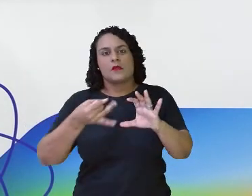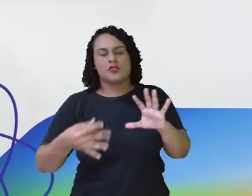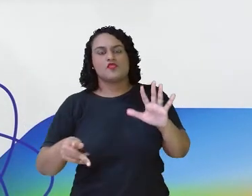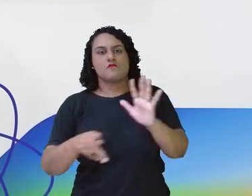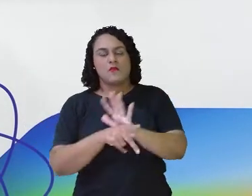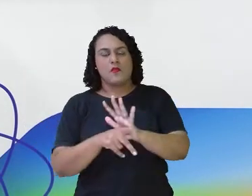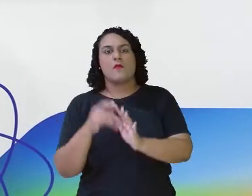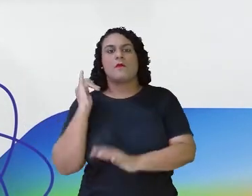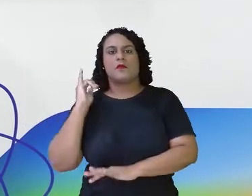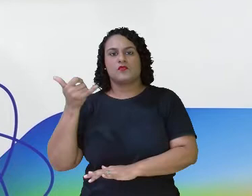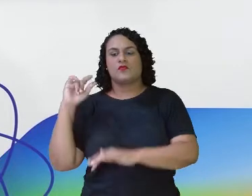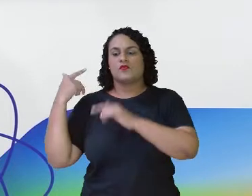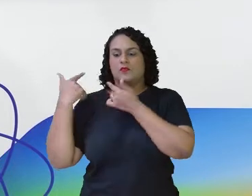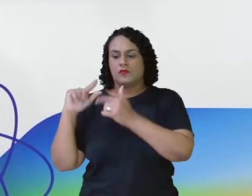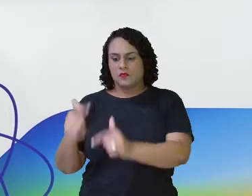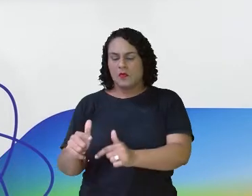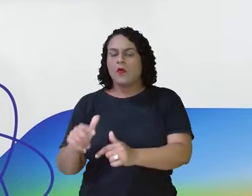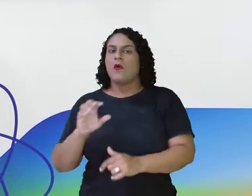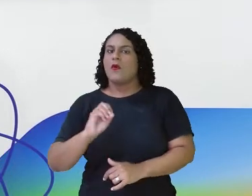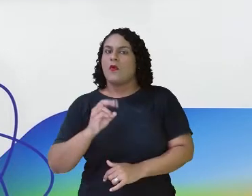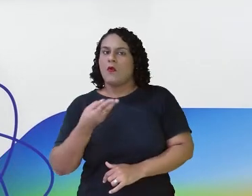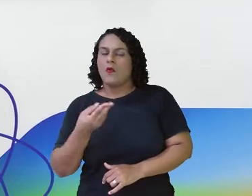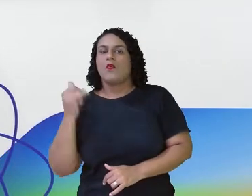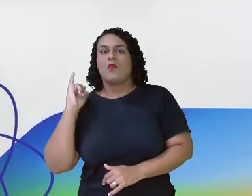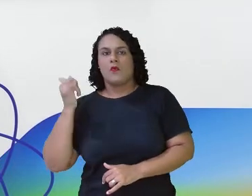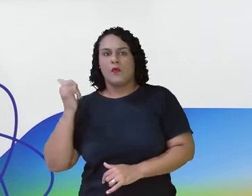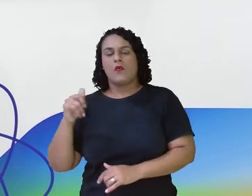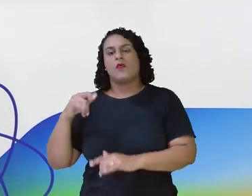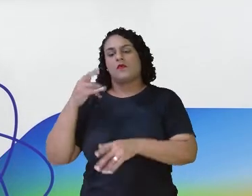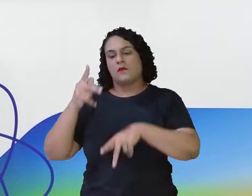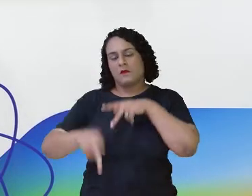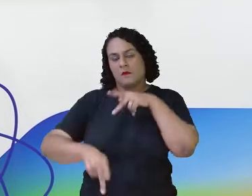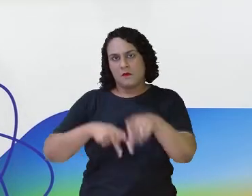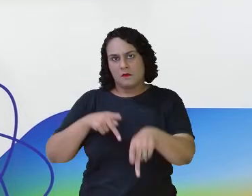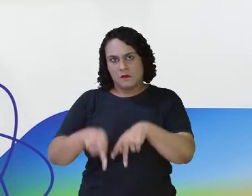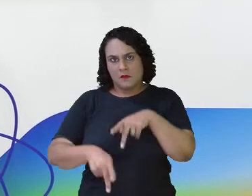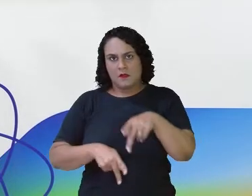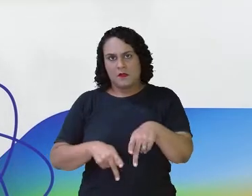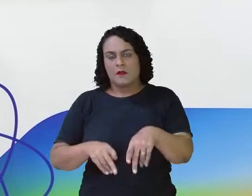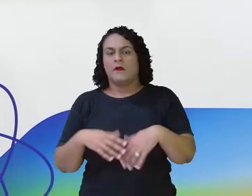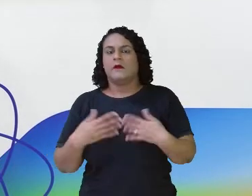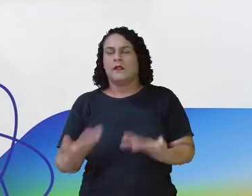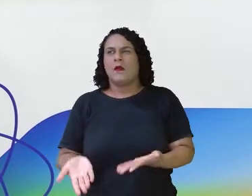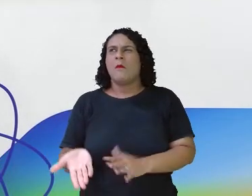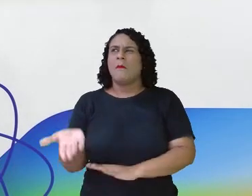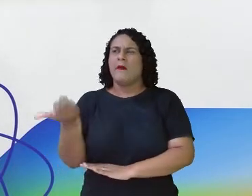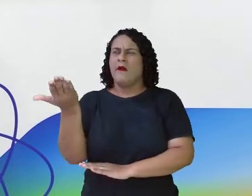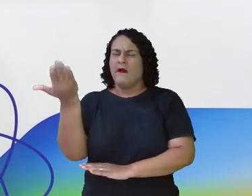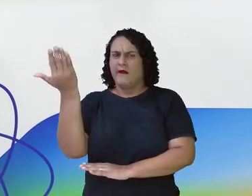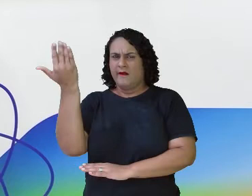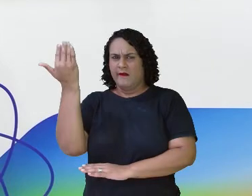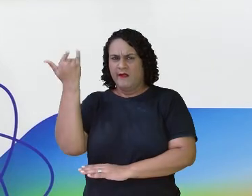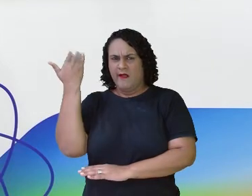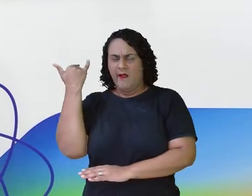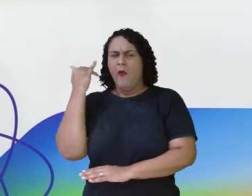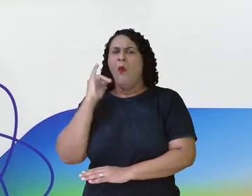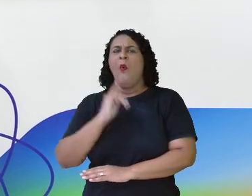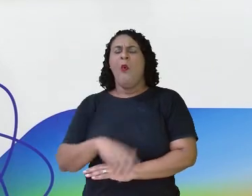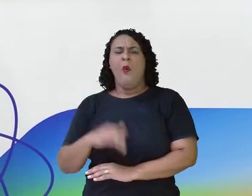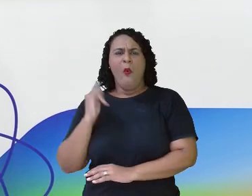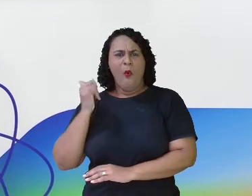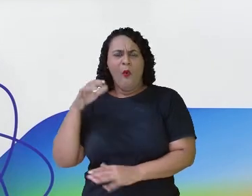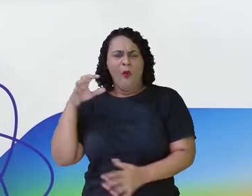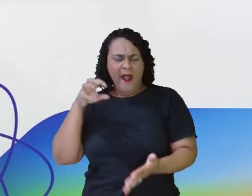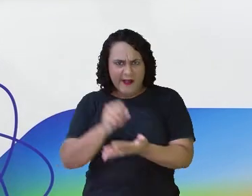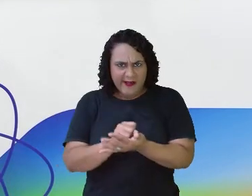tradicionais. Eles são passados de geração para geração. Há muito tempo atrás, esses contos não eram nem